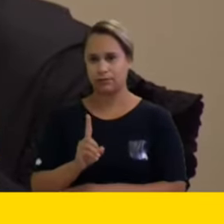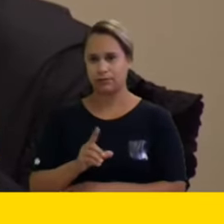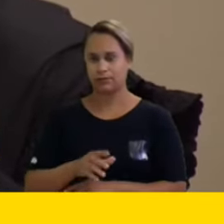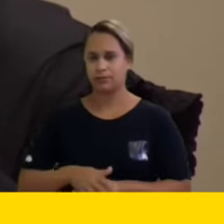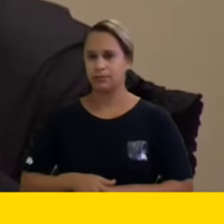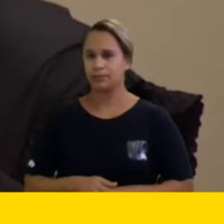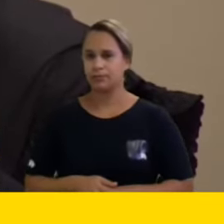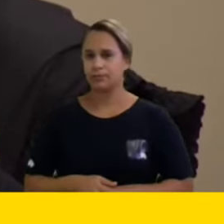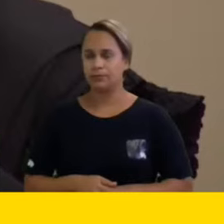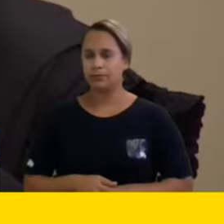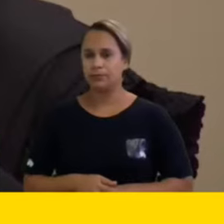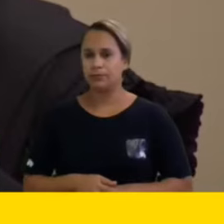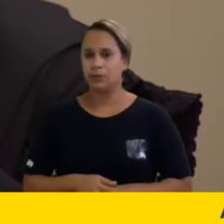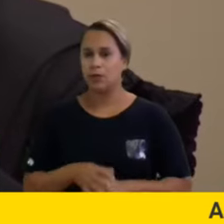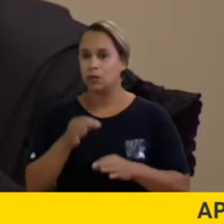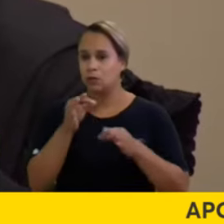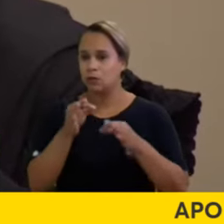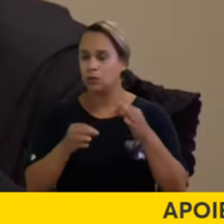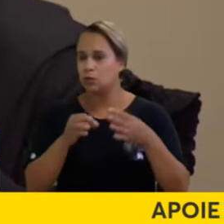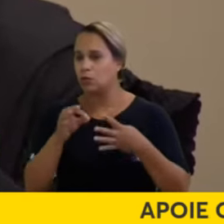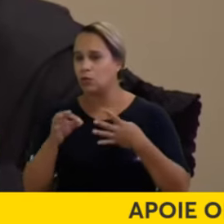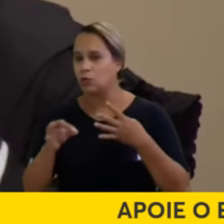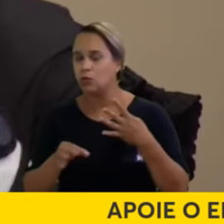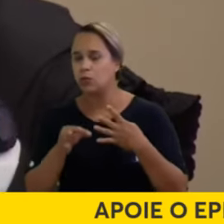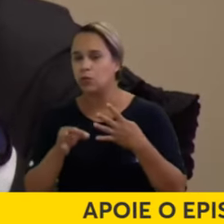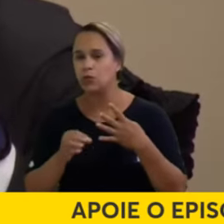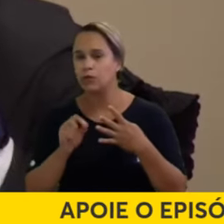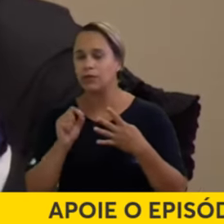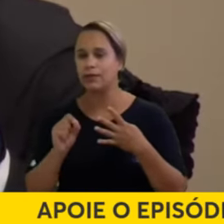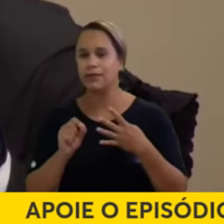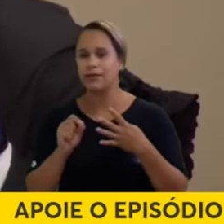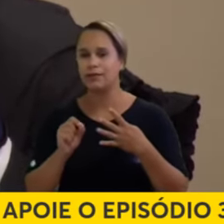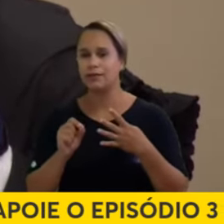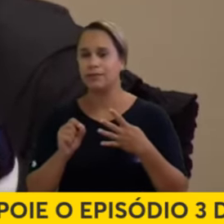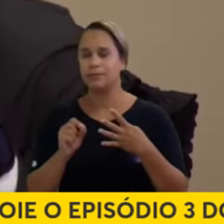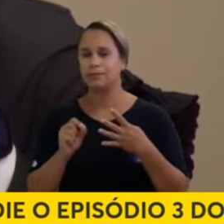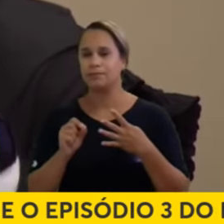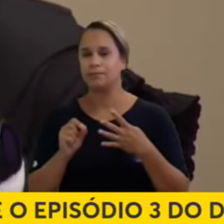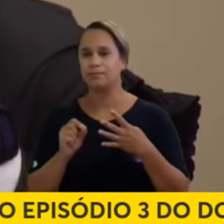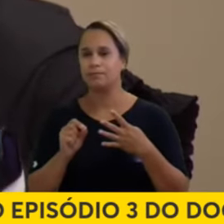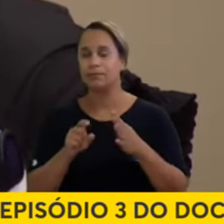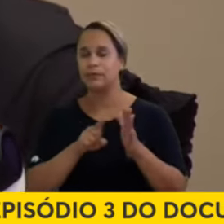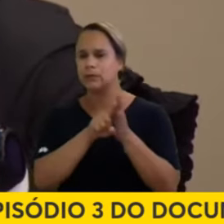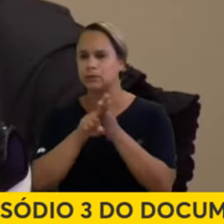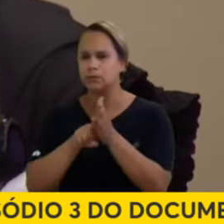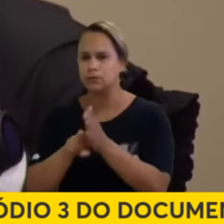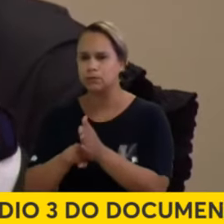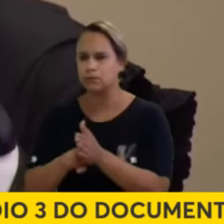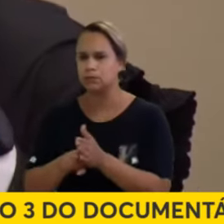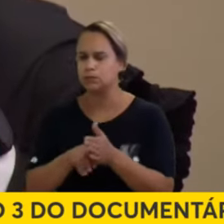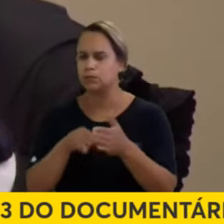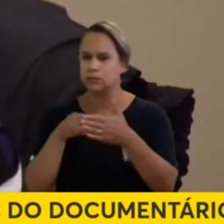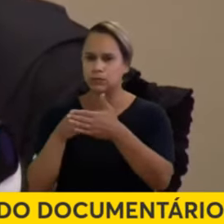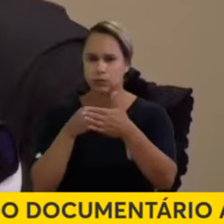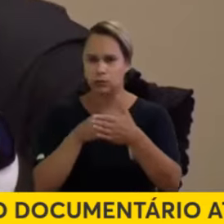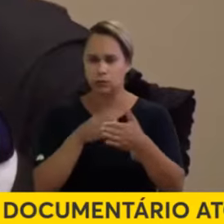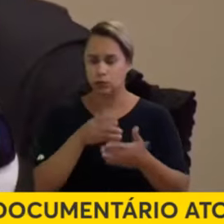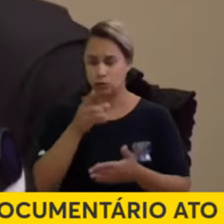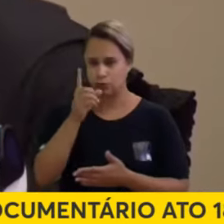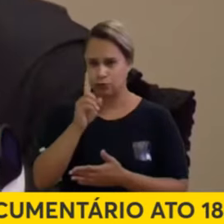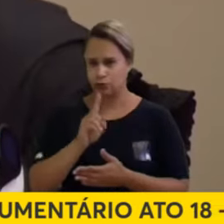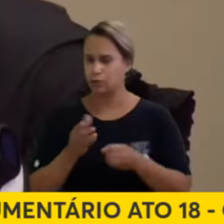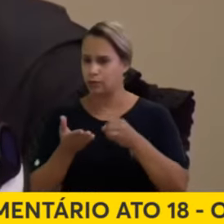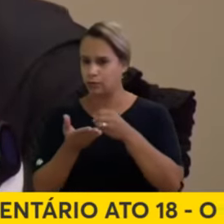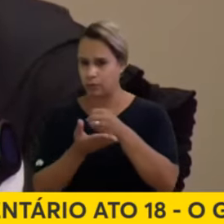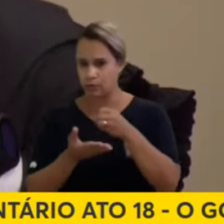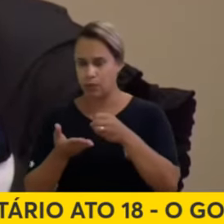jurisprudência constitucional tem sublinhado o especial relevo que se deve conferir ao exame de restrições a direitos fundamentais devendo se perquirir segundo